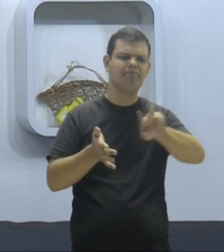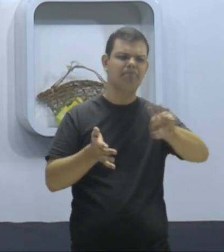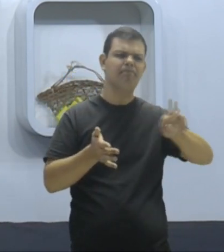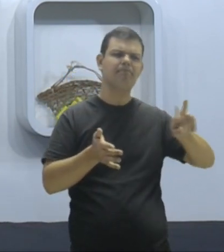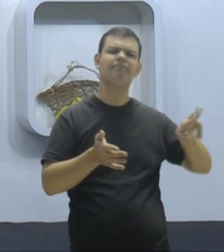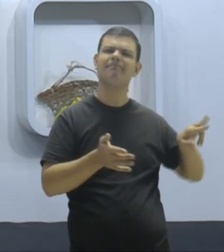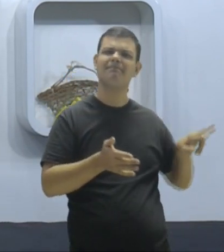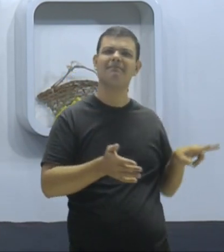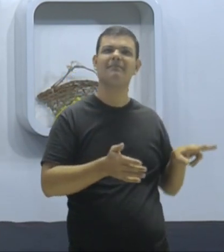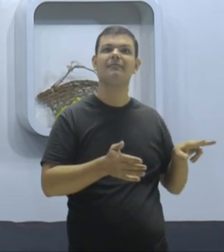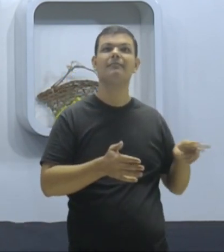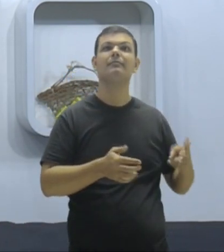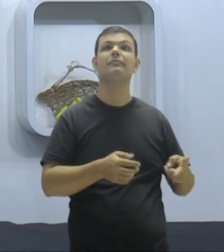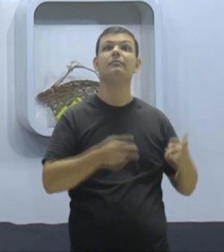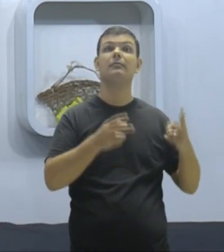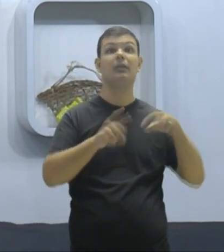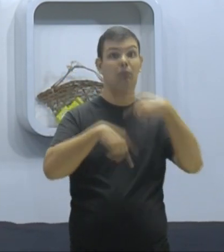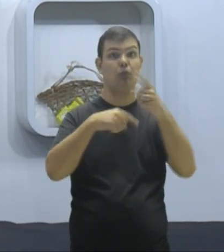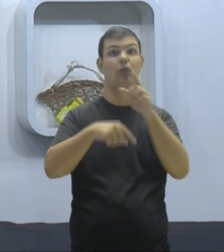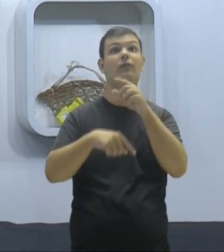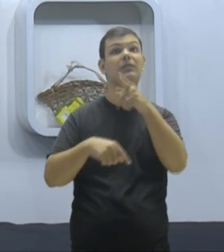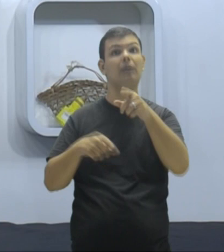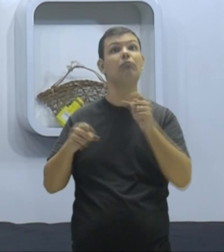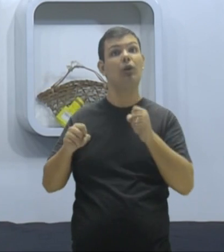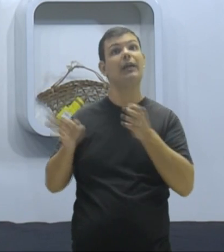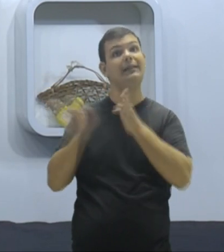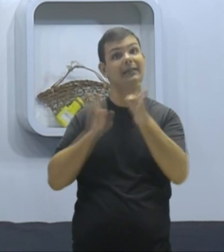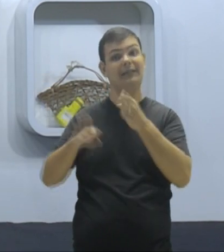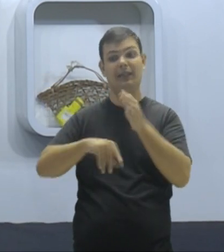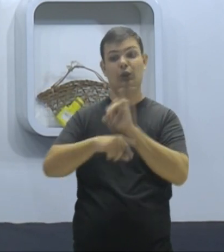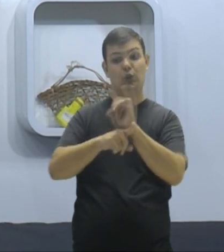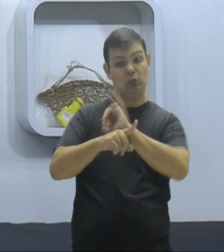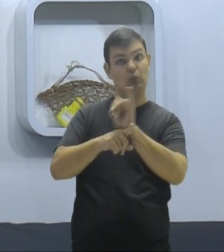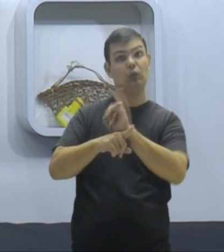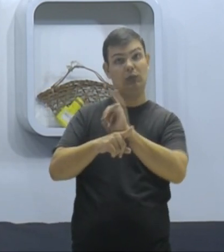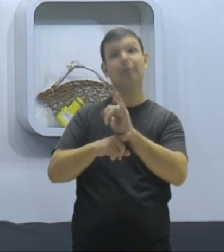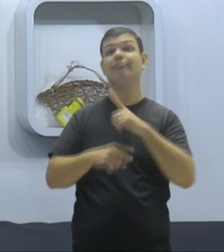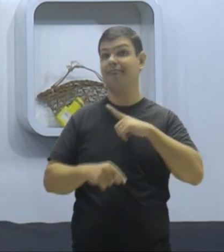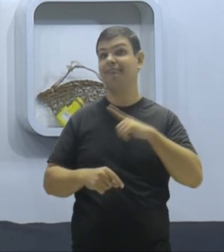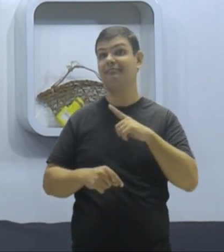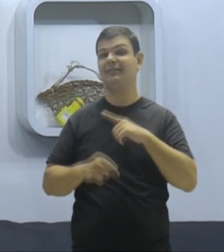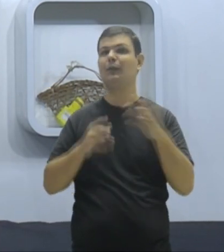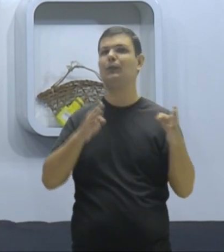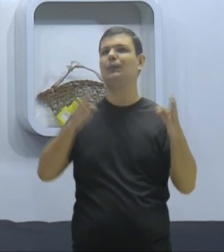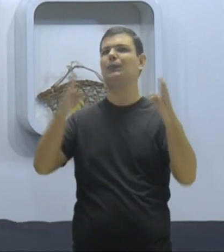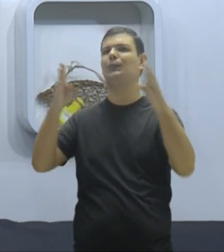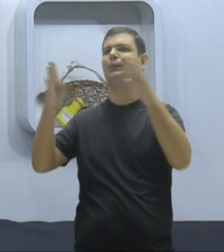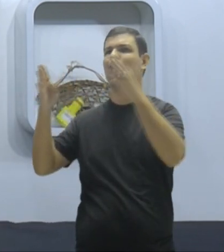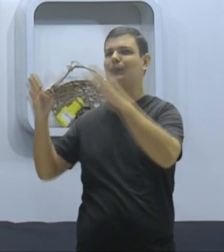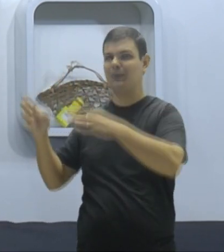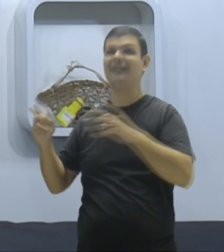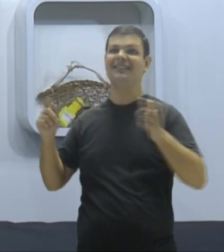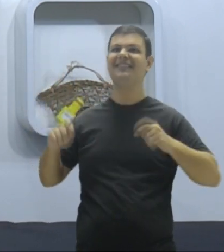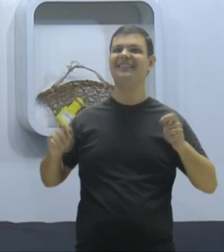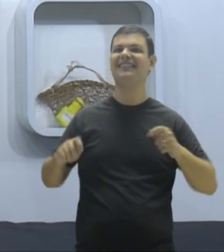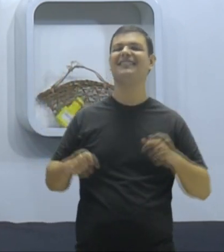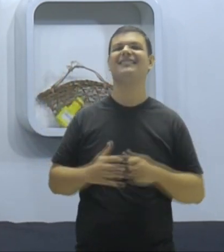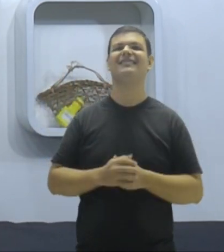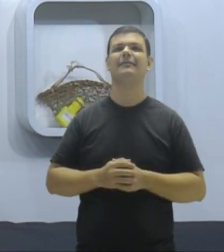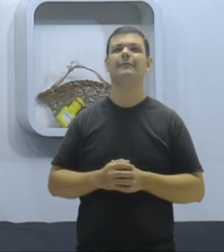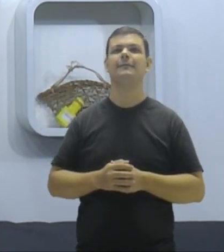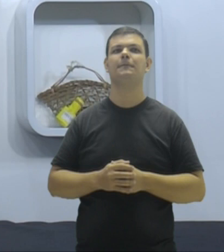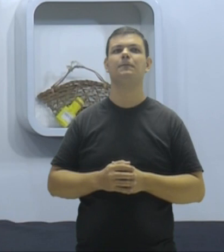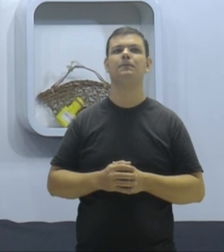né? Então, você pode depois no YouTube assistir esse vídeo da Turminha do Açaí completo, ok?